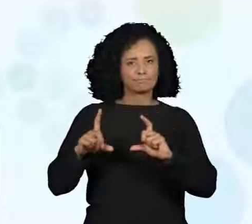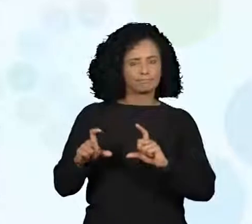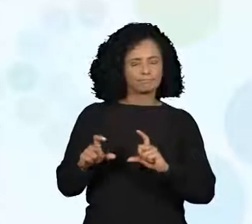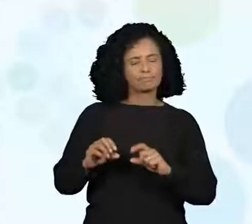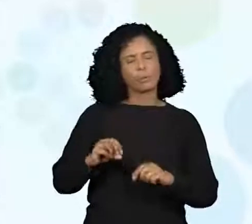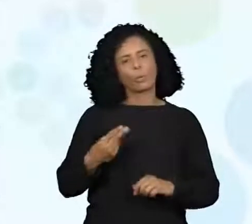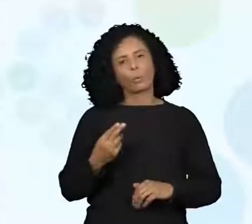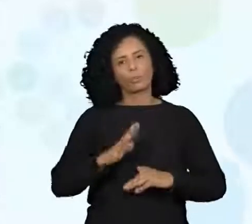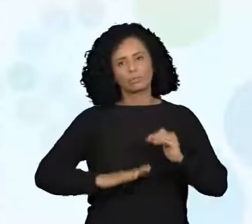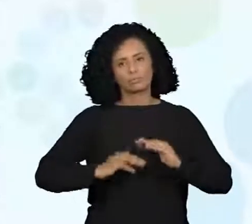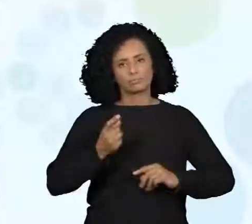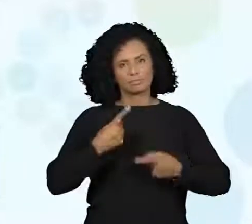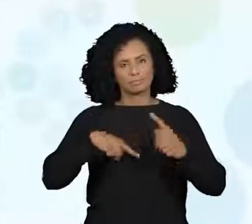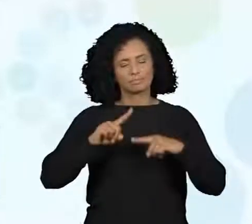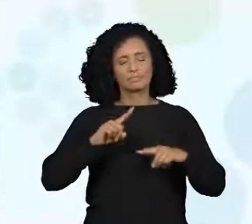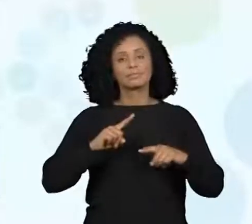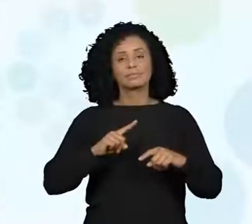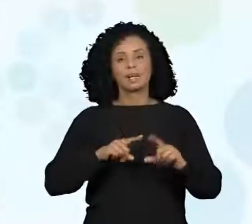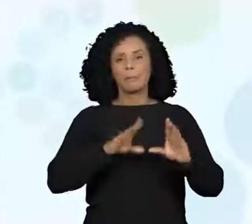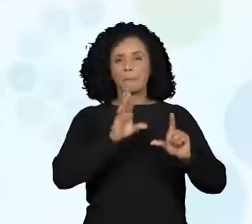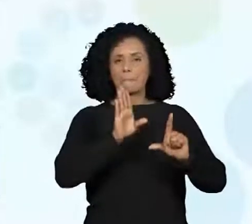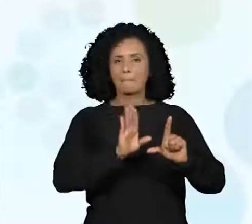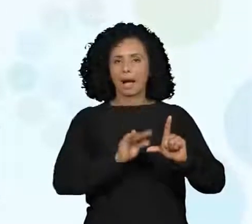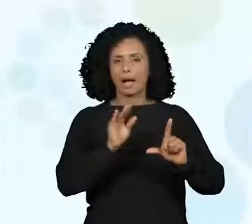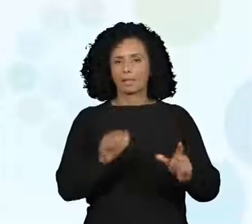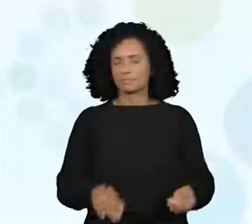do dia, a